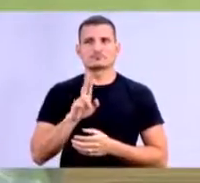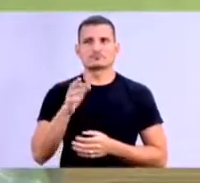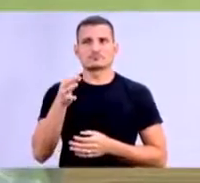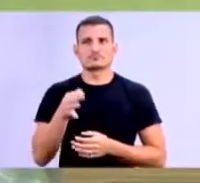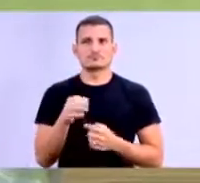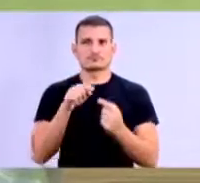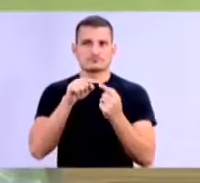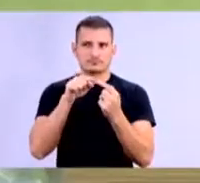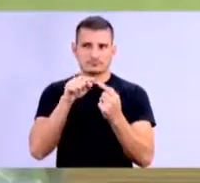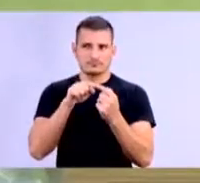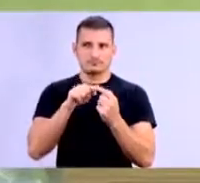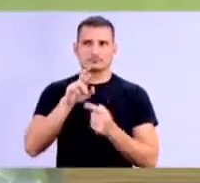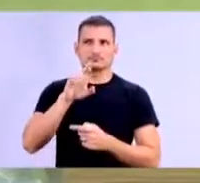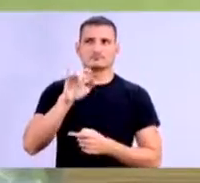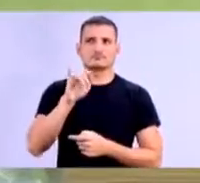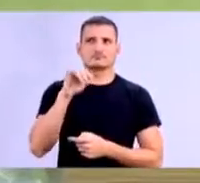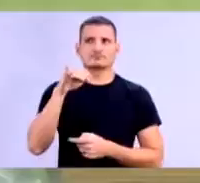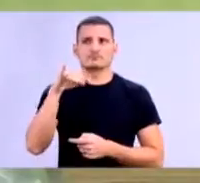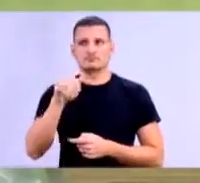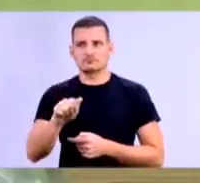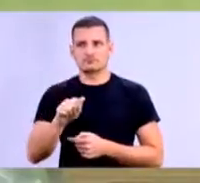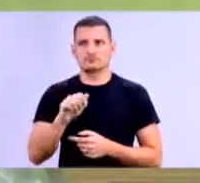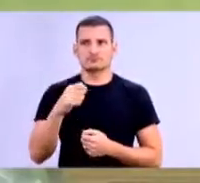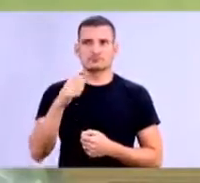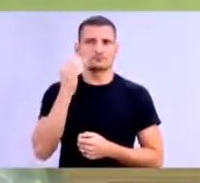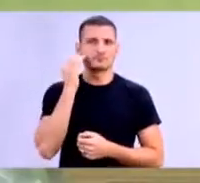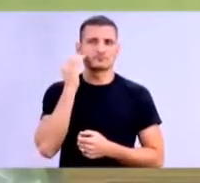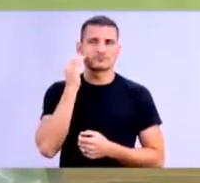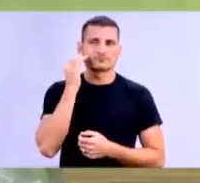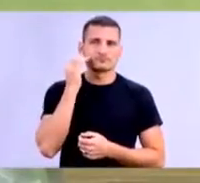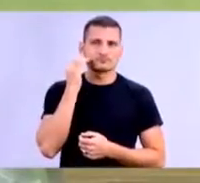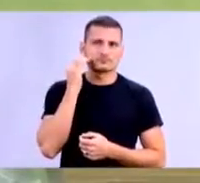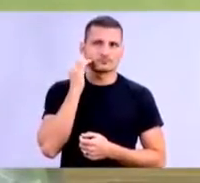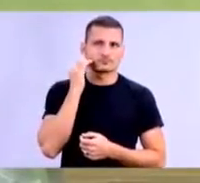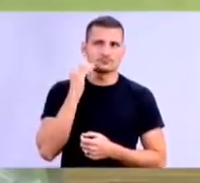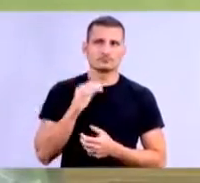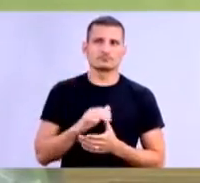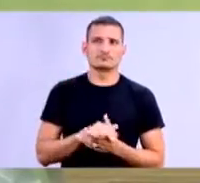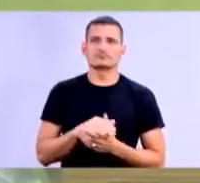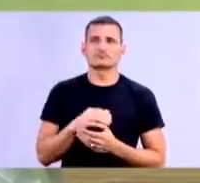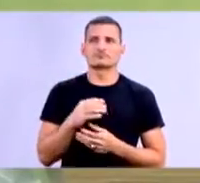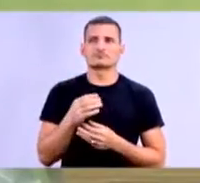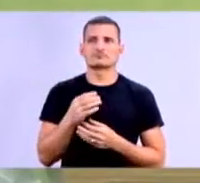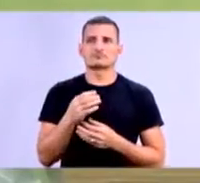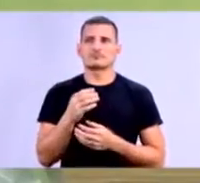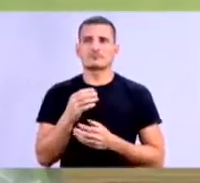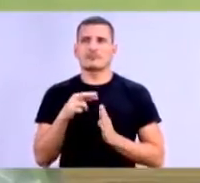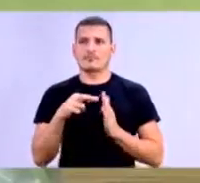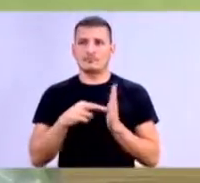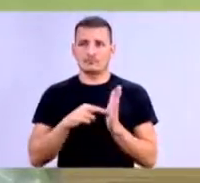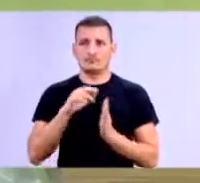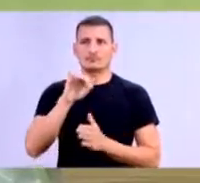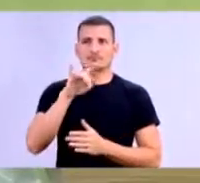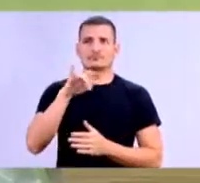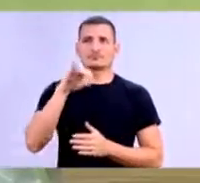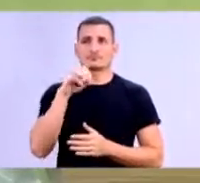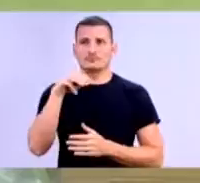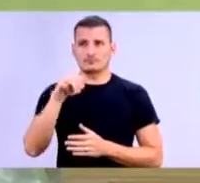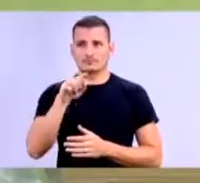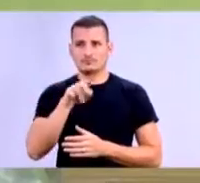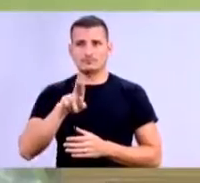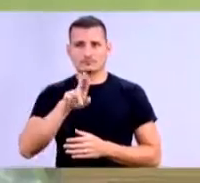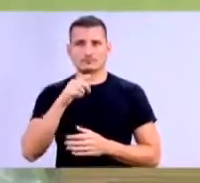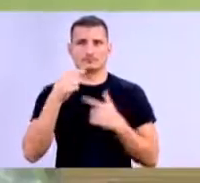concordância, a regência. Então precisa verificar as normas do idioma que você está usando, no nosso caso a língua